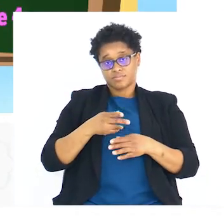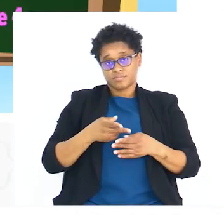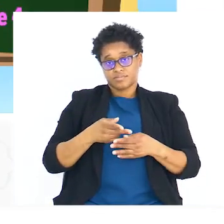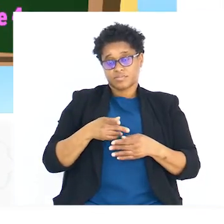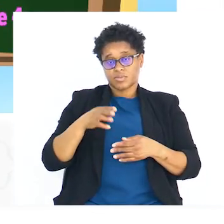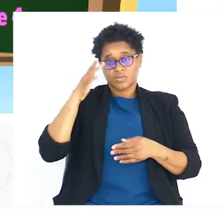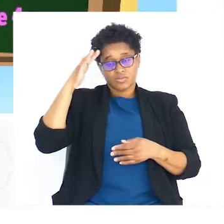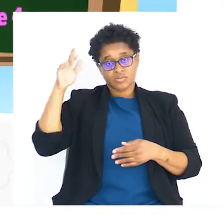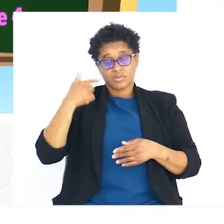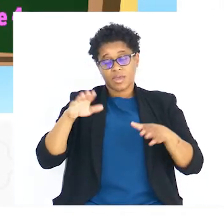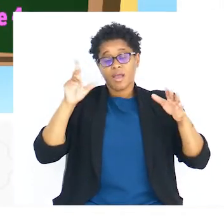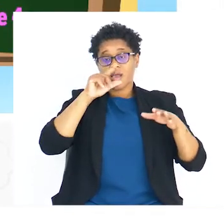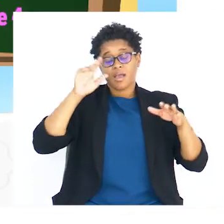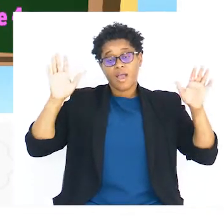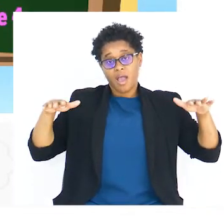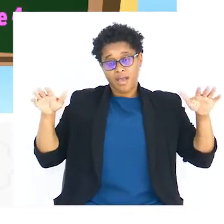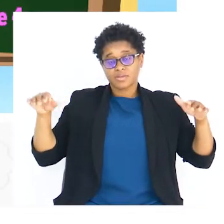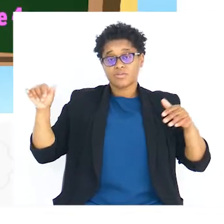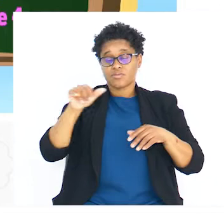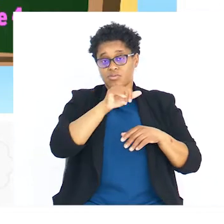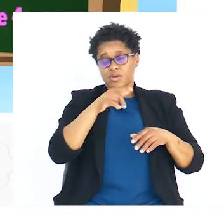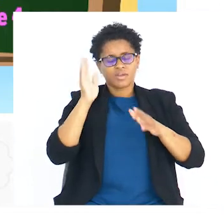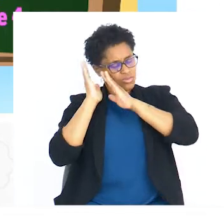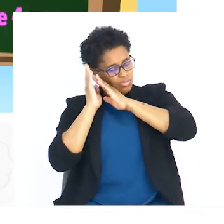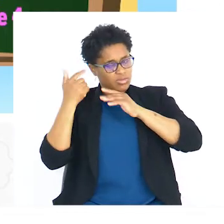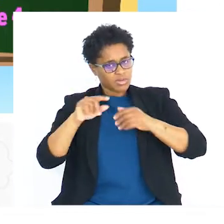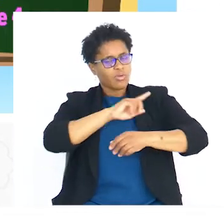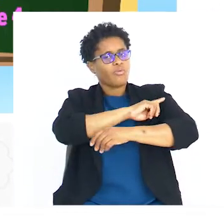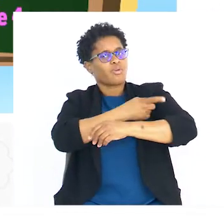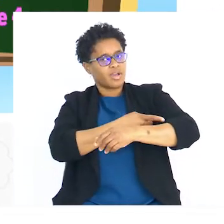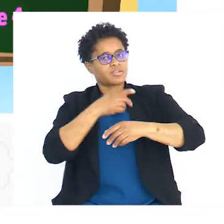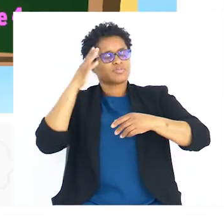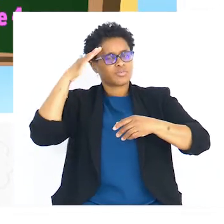voar. Dormindo, ganhei coragem para pelo sonho lutar.